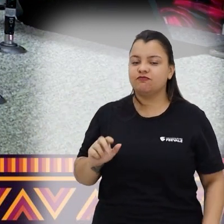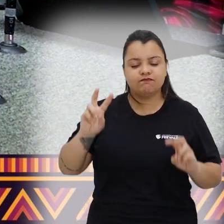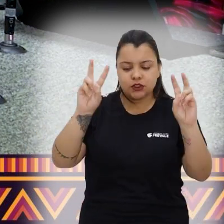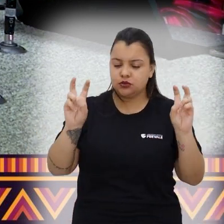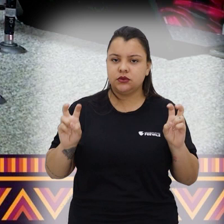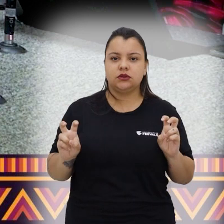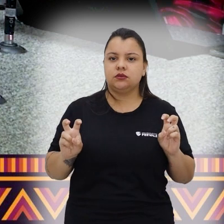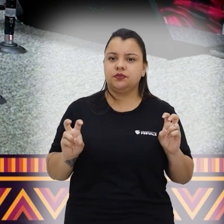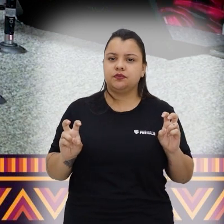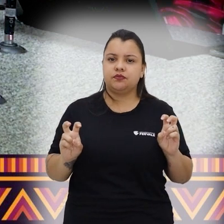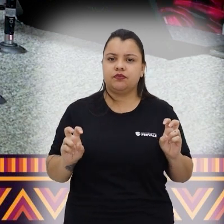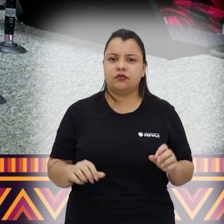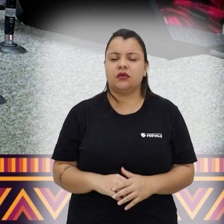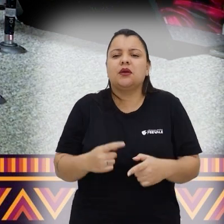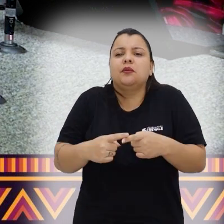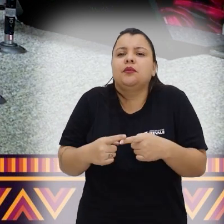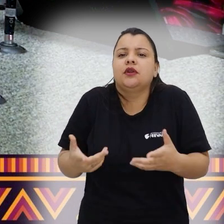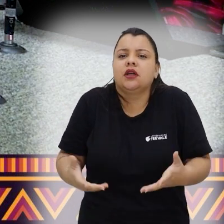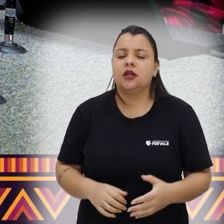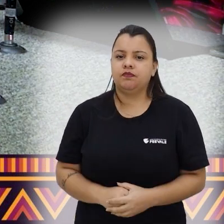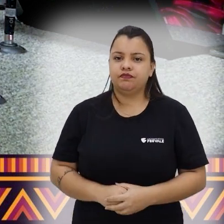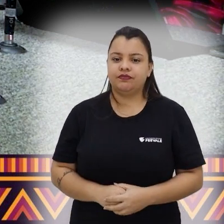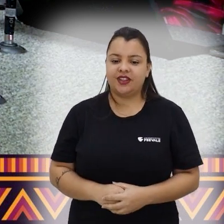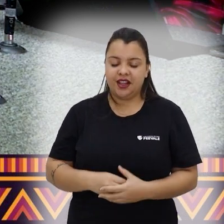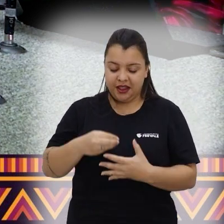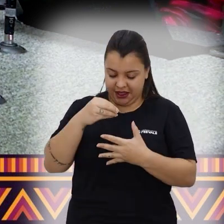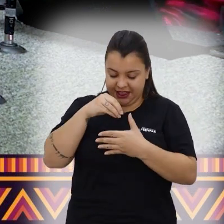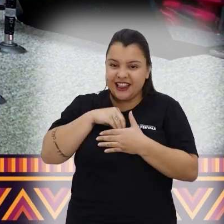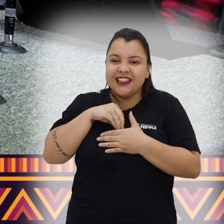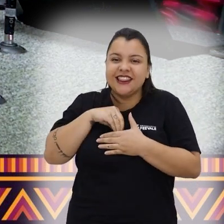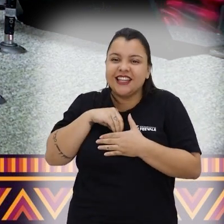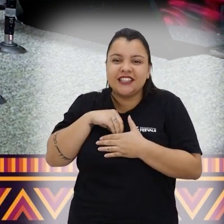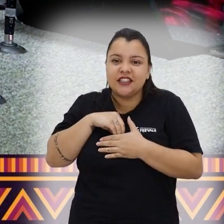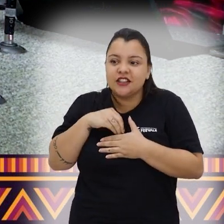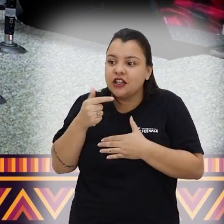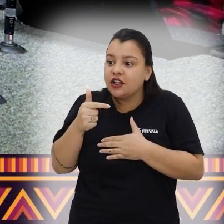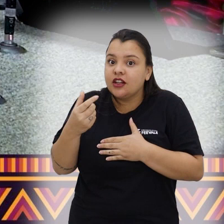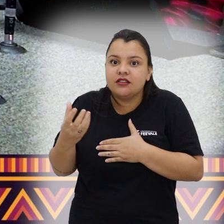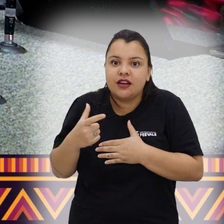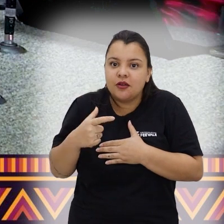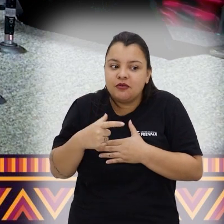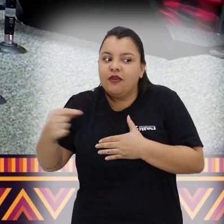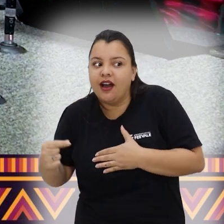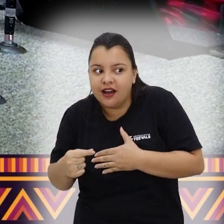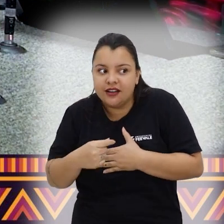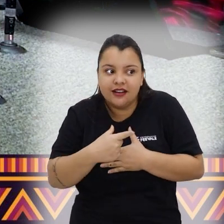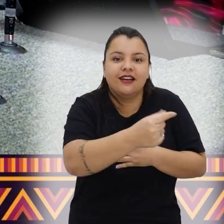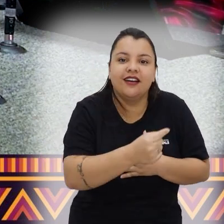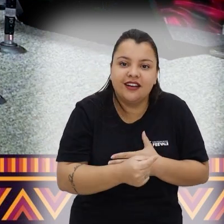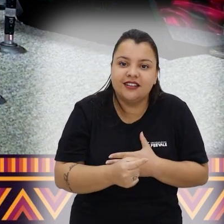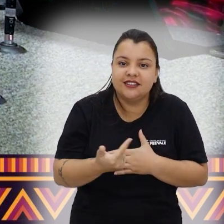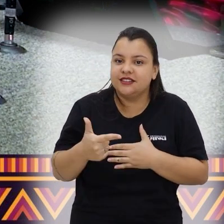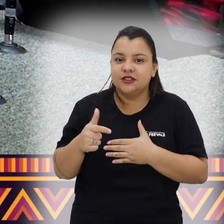né? Porque tá em ti, não tem como a gente não escapa. Por mais que a